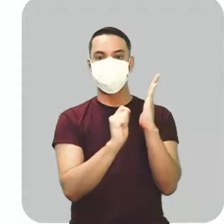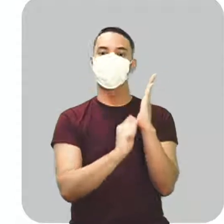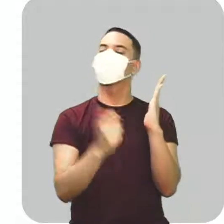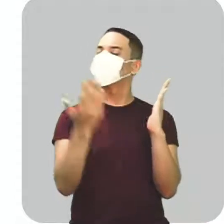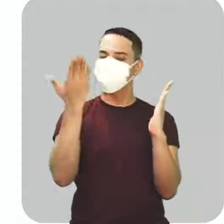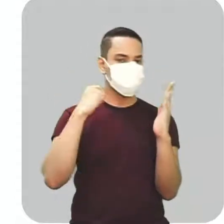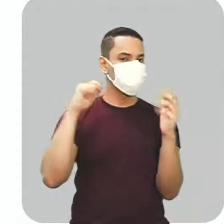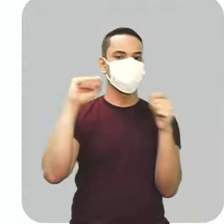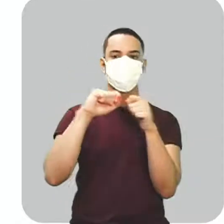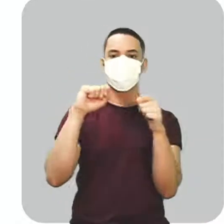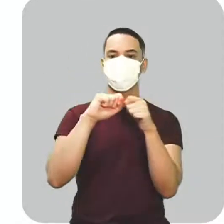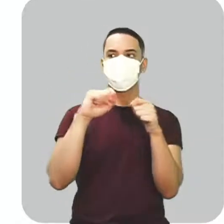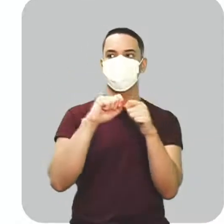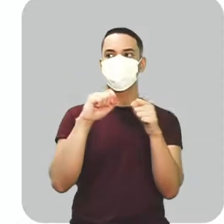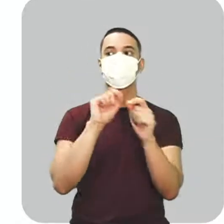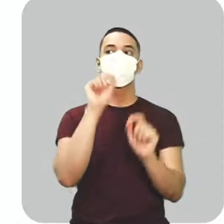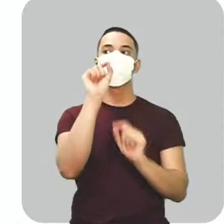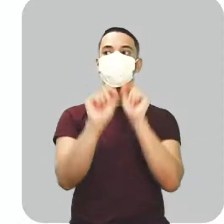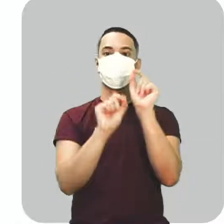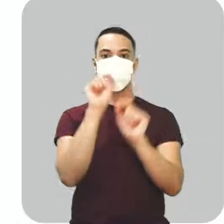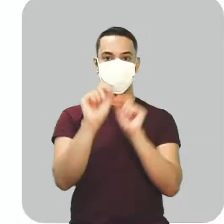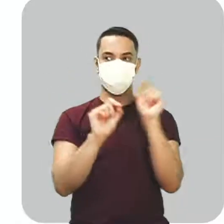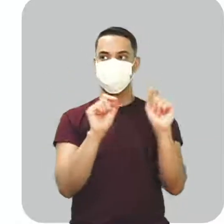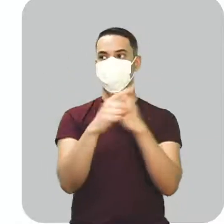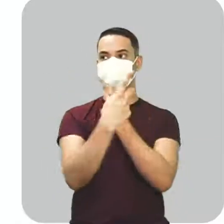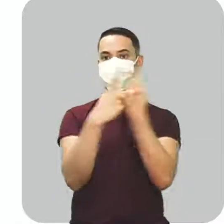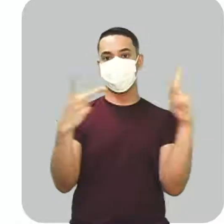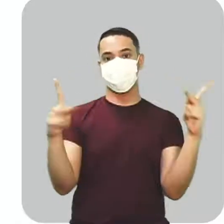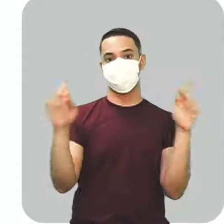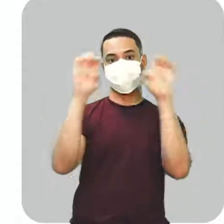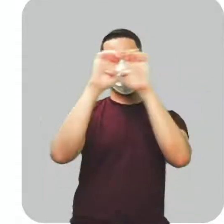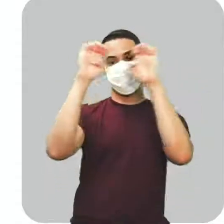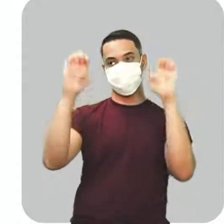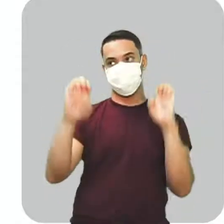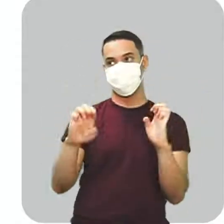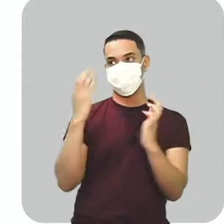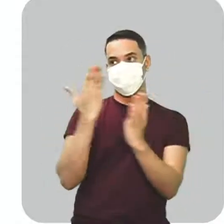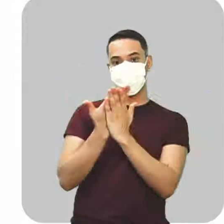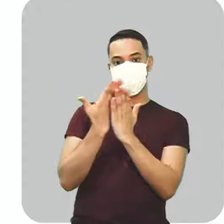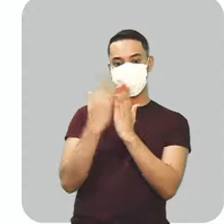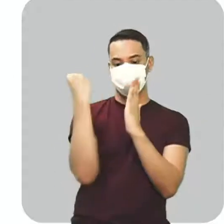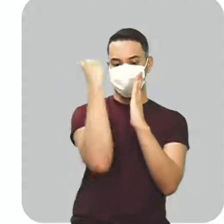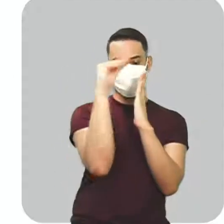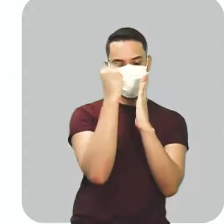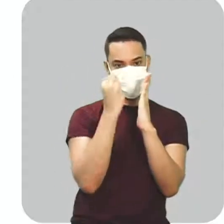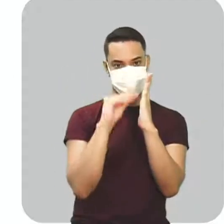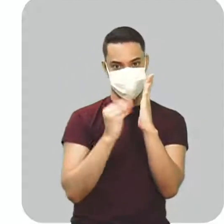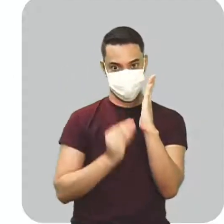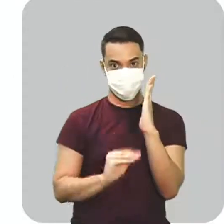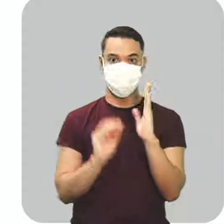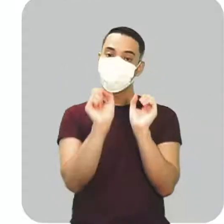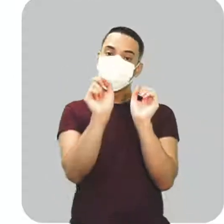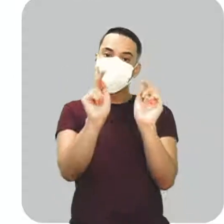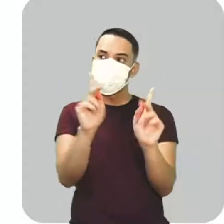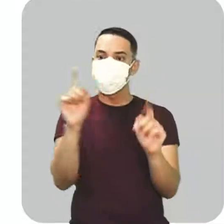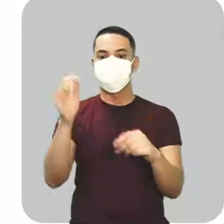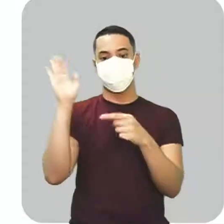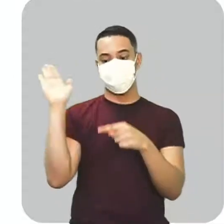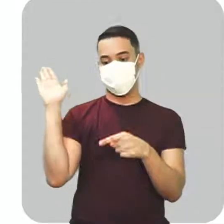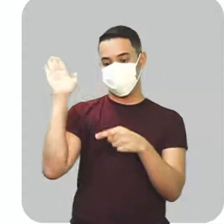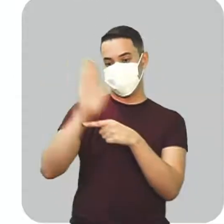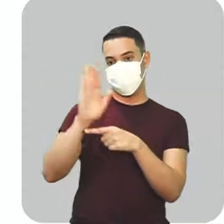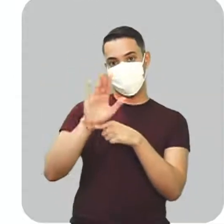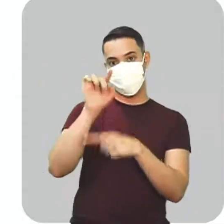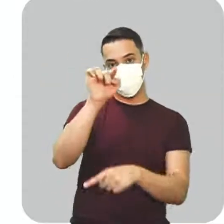vão fazendo o seu esquema de estudo, tá bom? Para facilitar